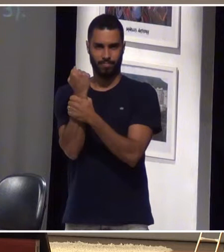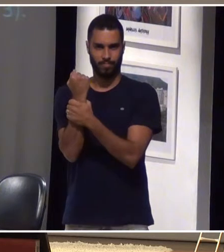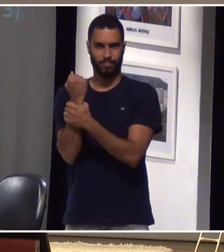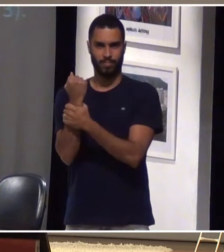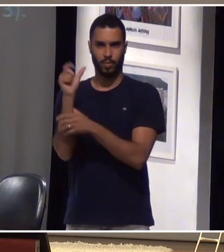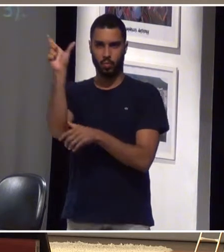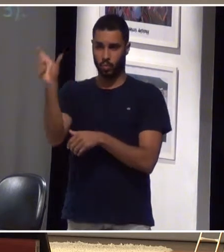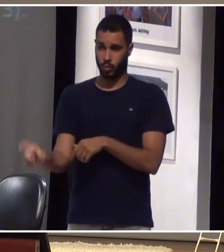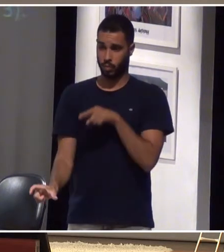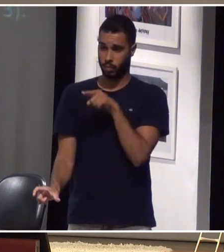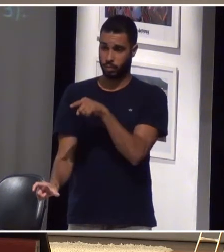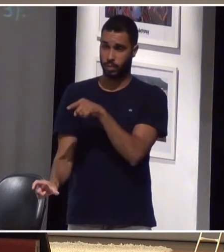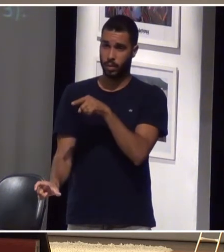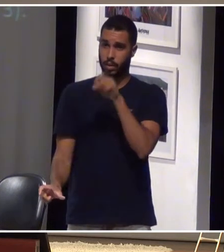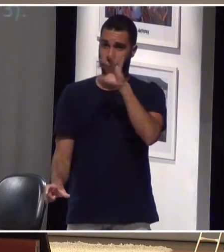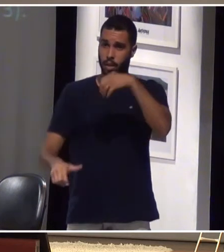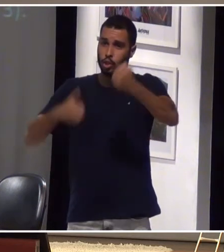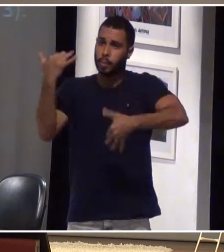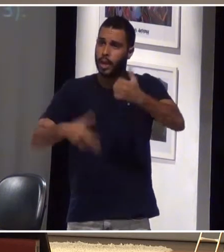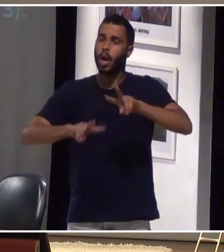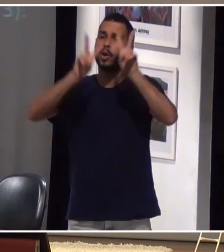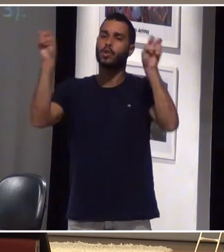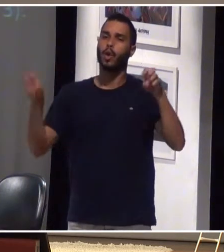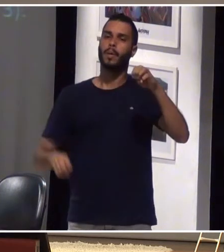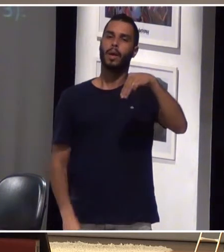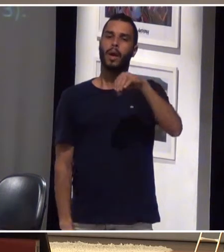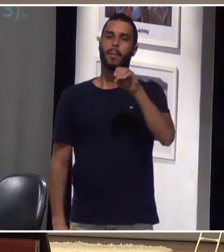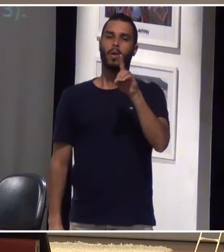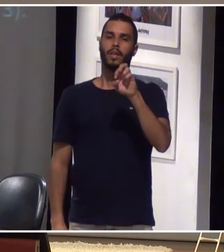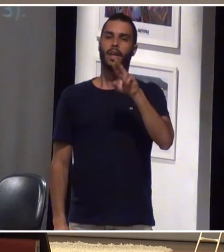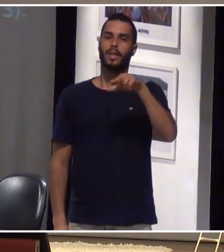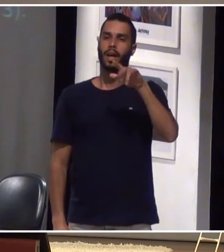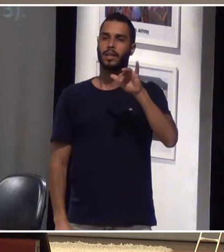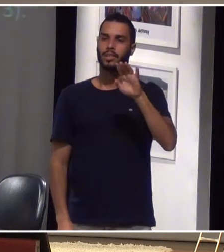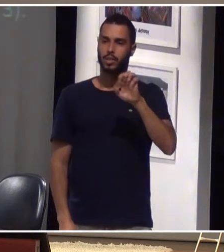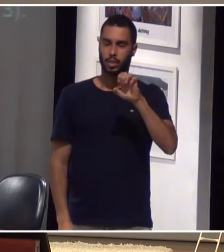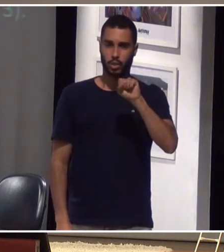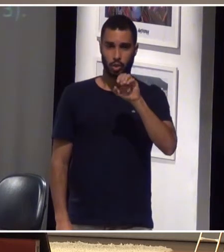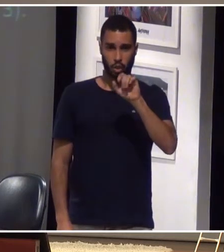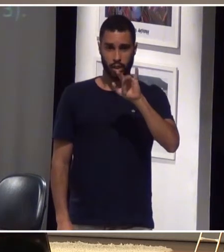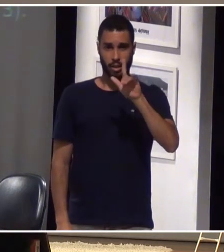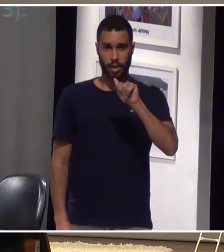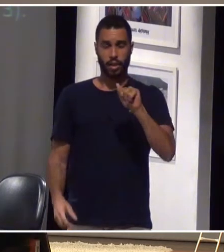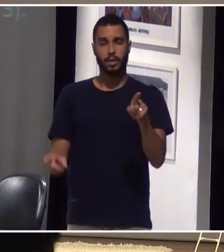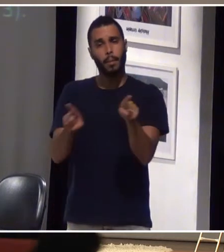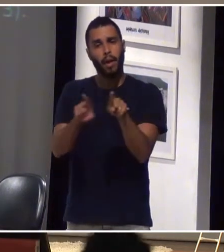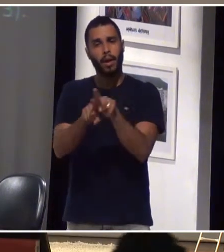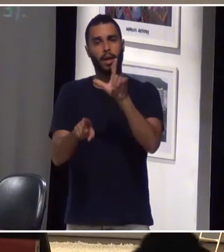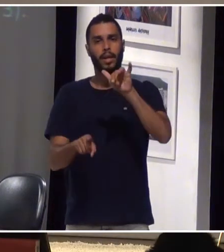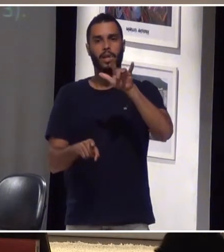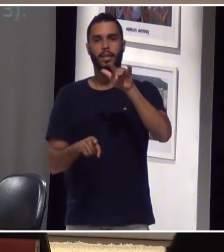essa ideia de modernidade sólida, modernidade líquida, dizendo que, na modernidade